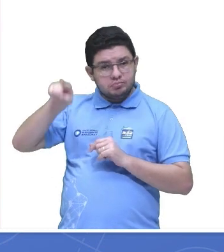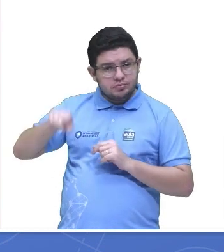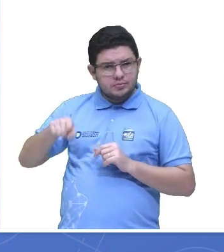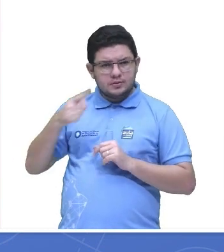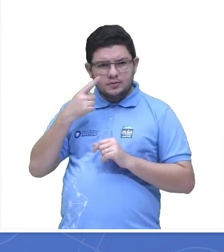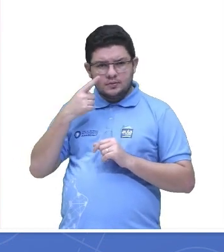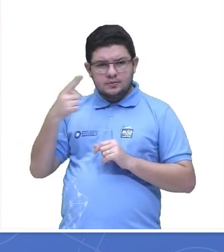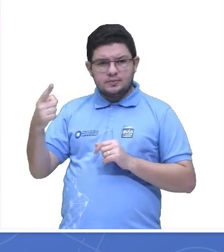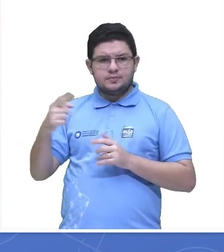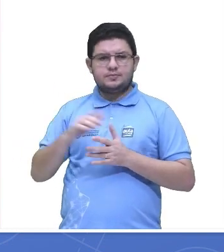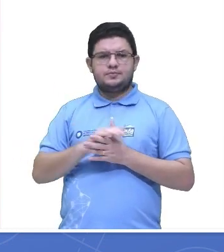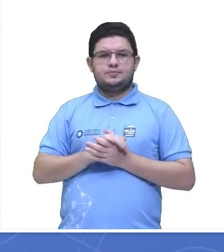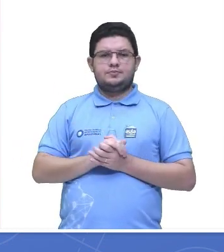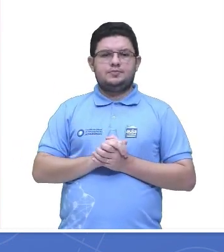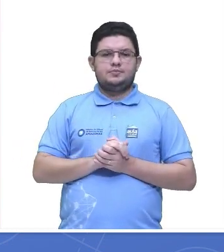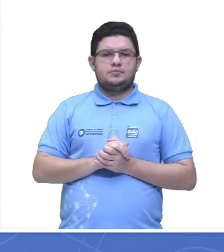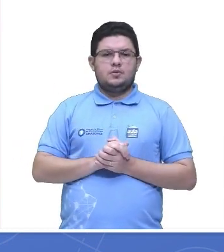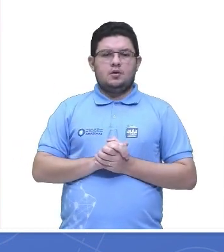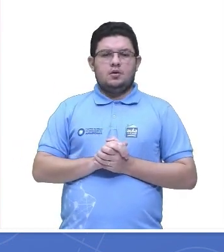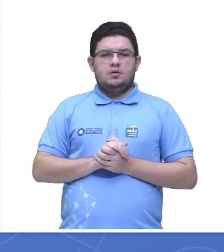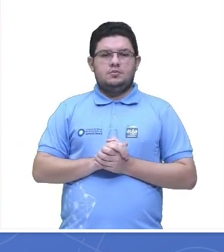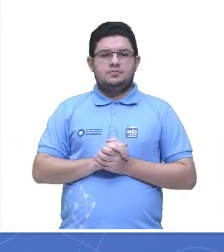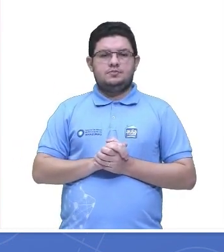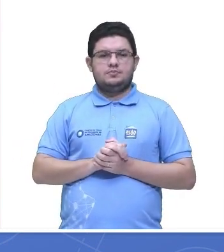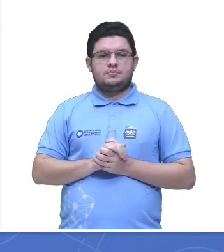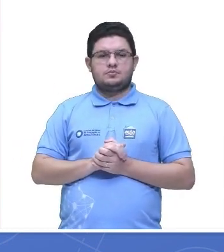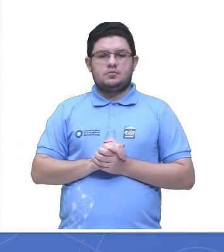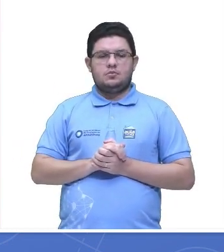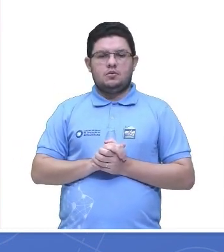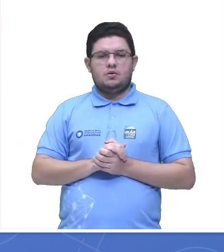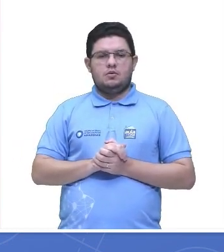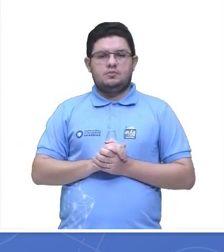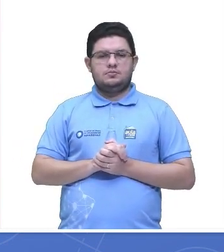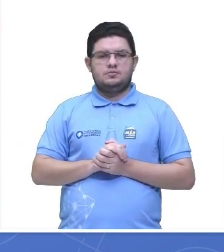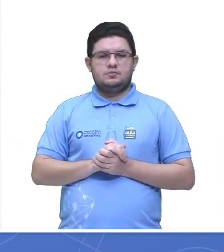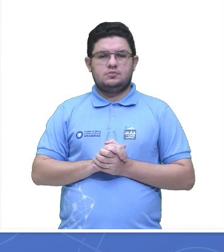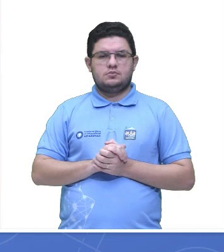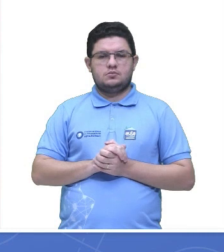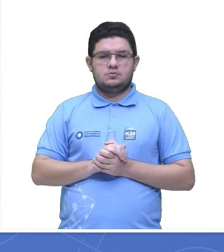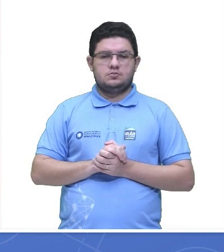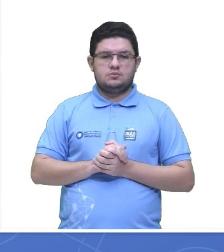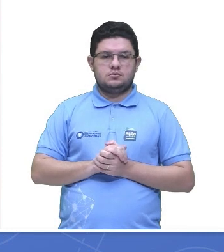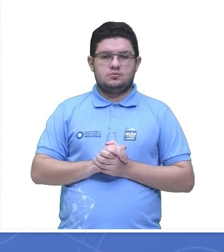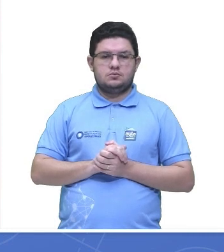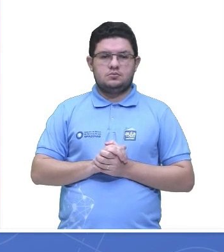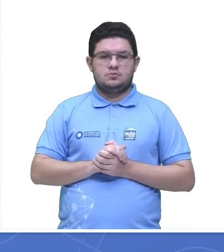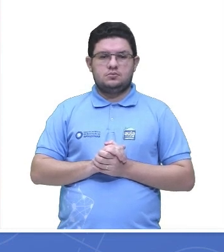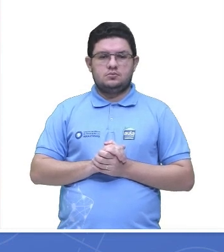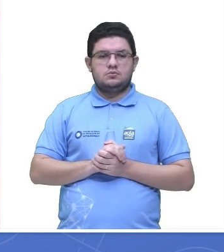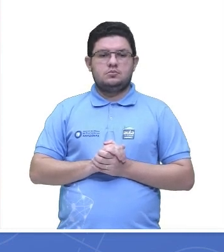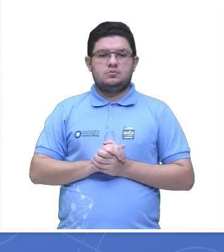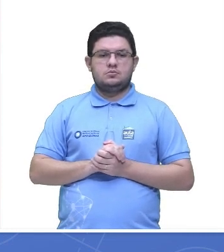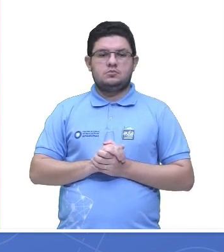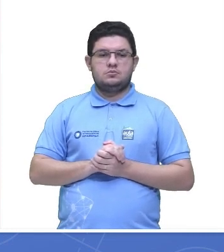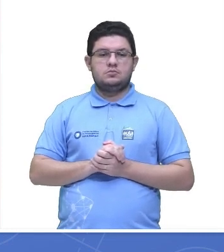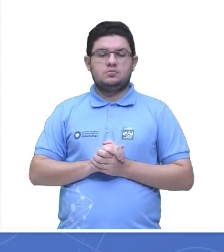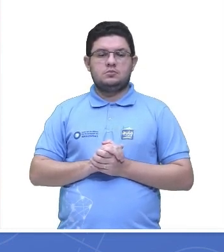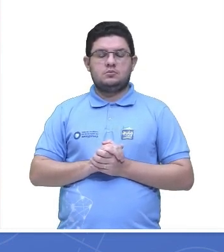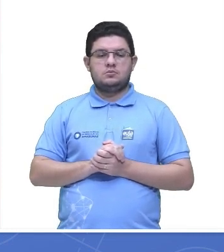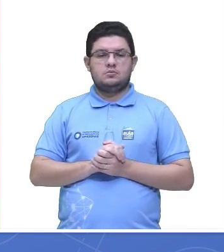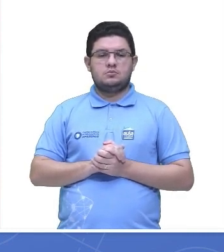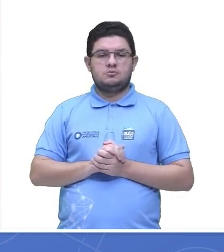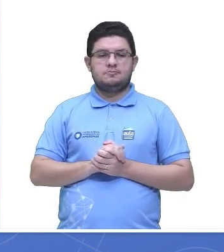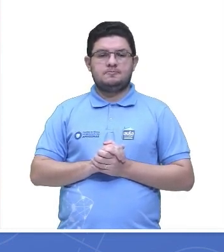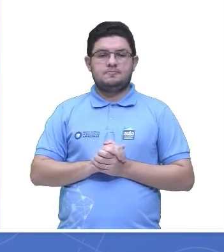desunir cada vez mais as pessoas. E a letra E, a paz será alcançada quando a busca pelo poder deixar